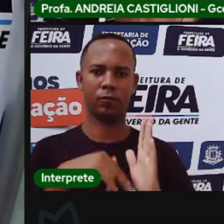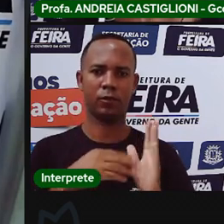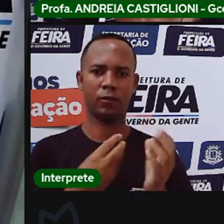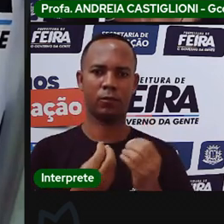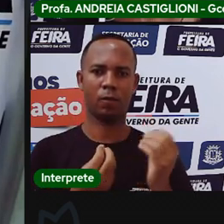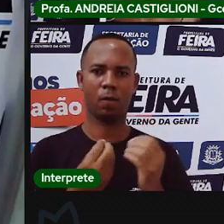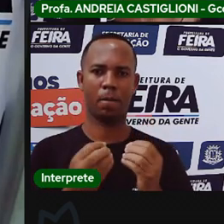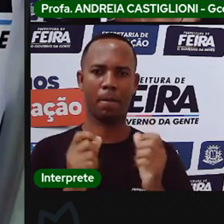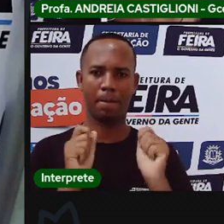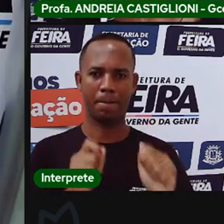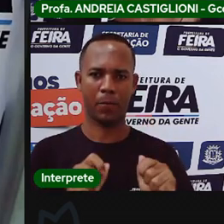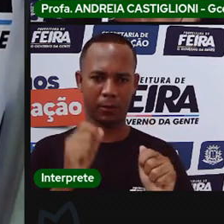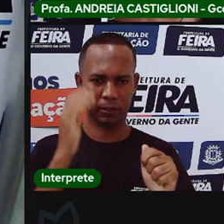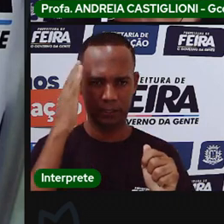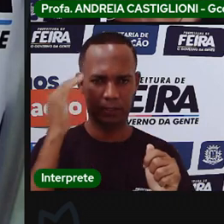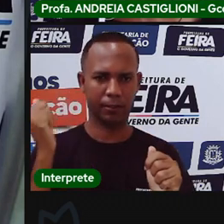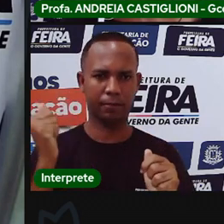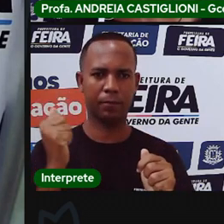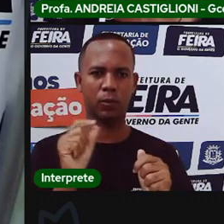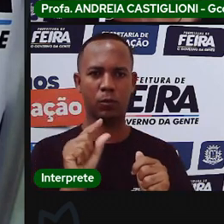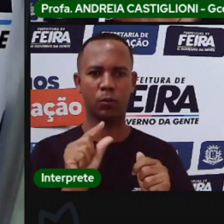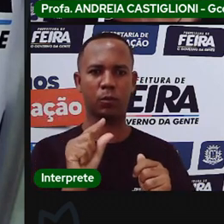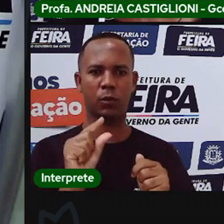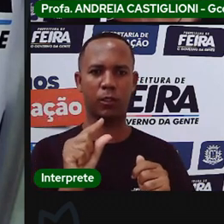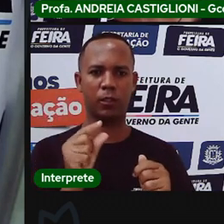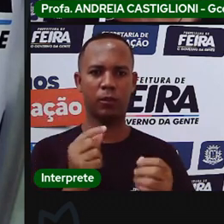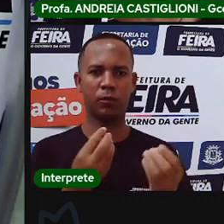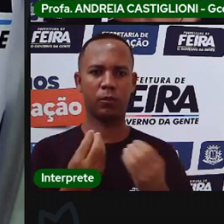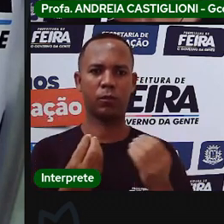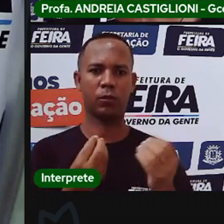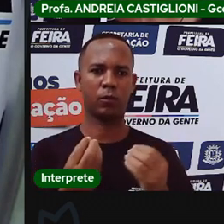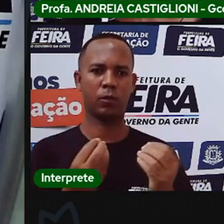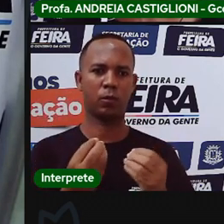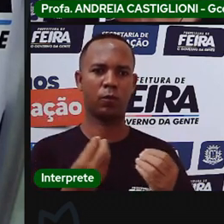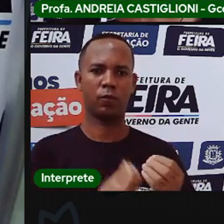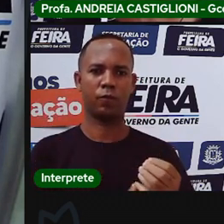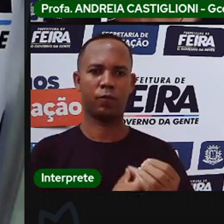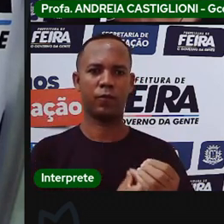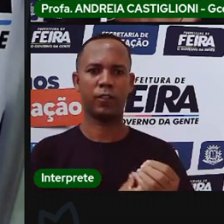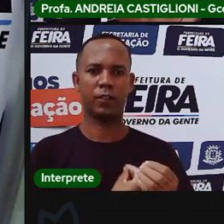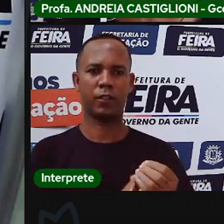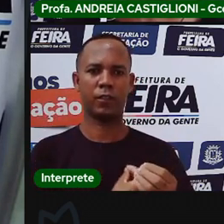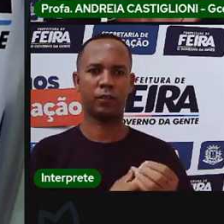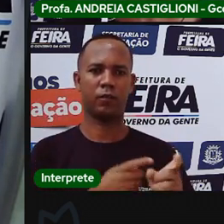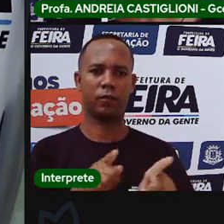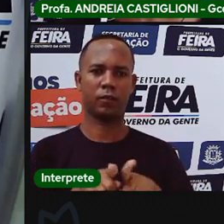vai poder saber um pouquinho desse challenge que vocês vão estar vivenciando, tá?